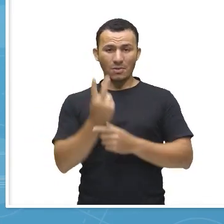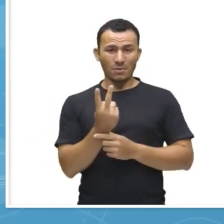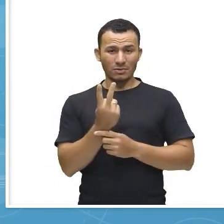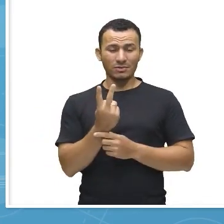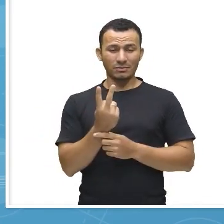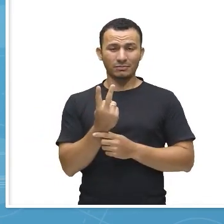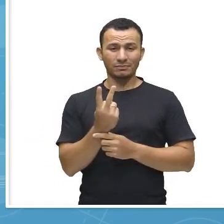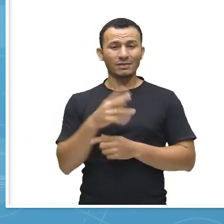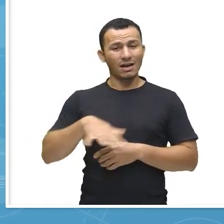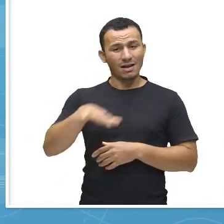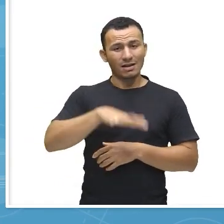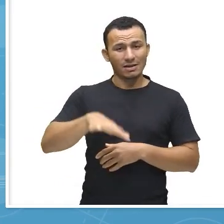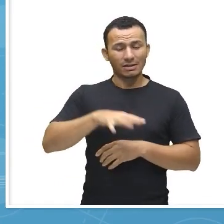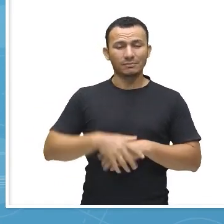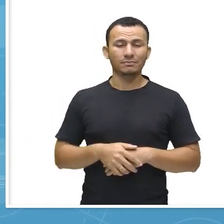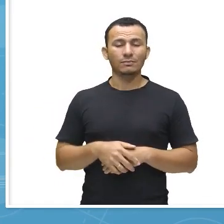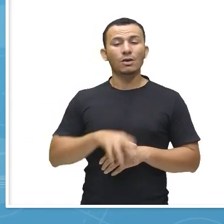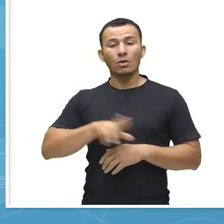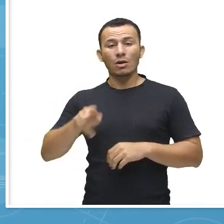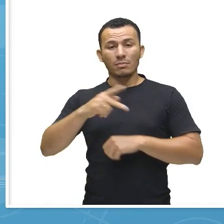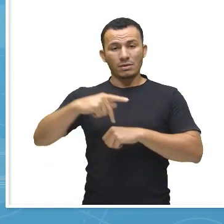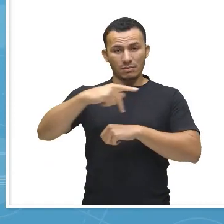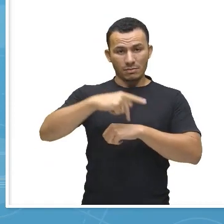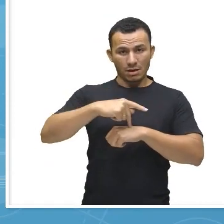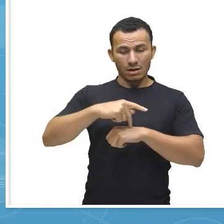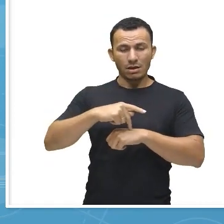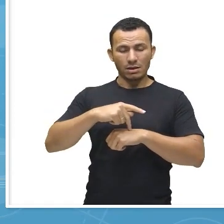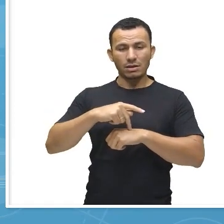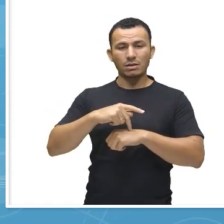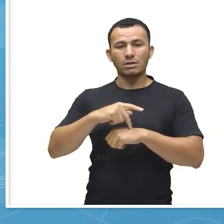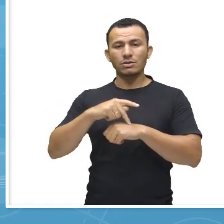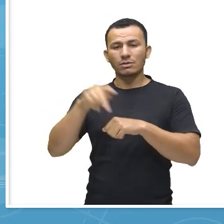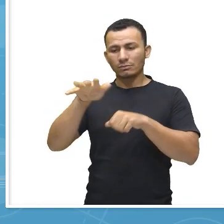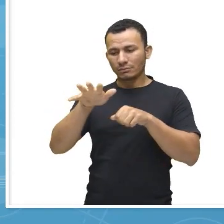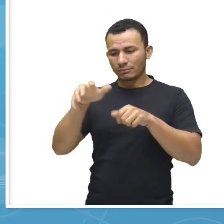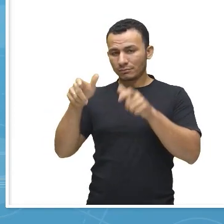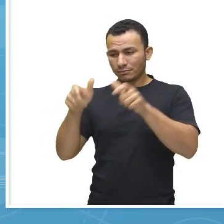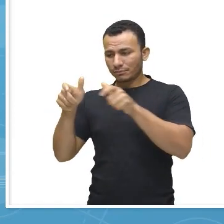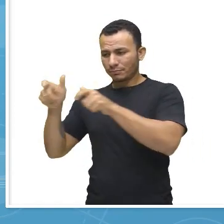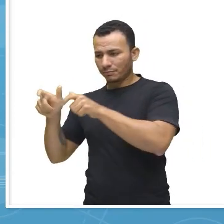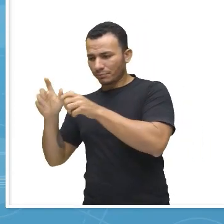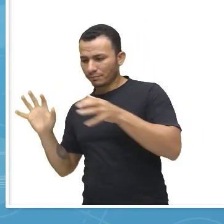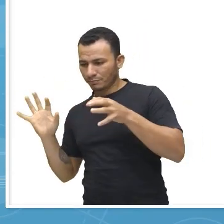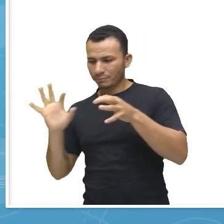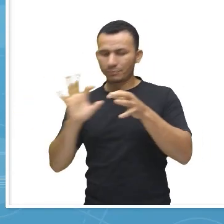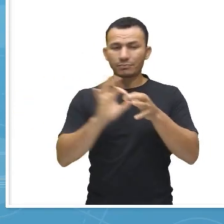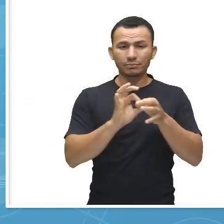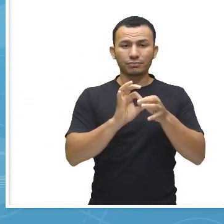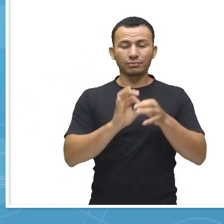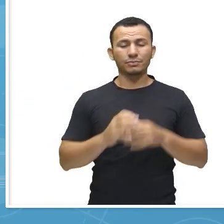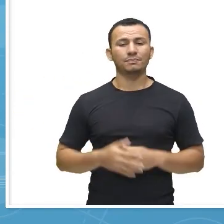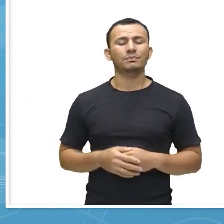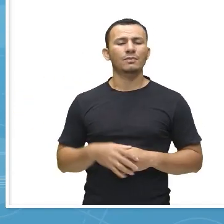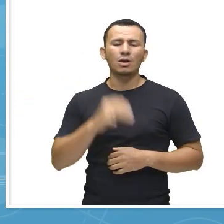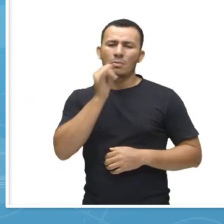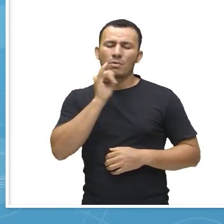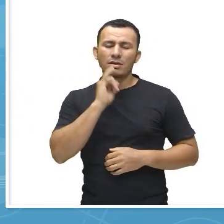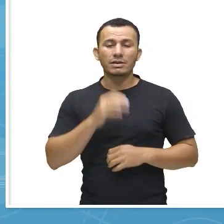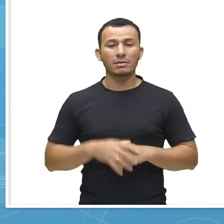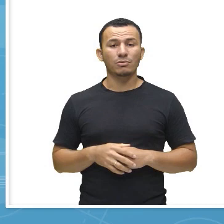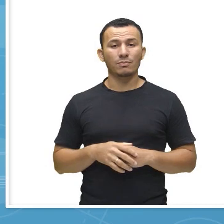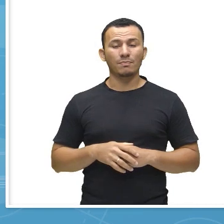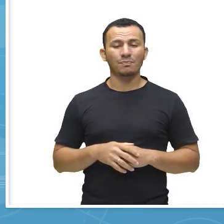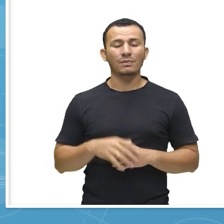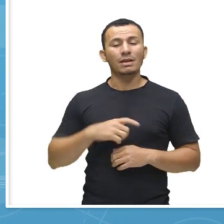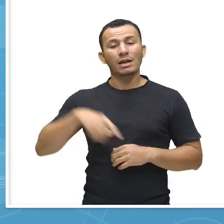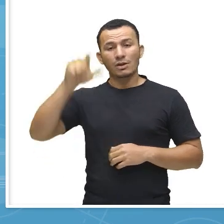vai chamar isso de nação transcontinental. Quais são os exemplos que a gente vai ter nos dias de hoje? Turquia